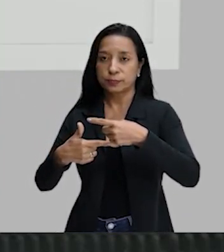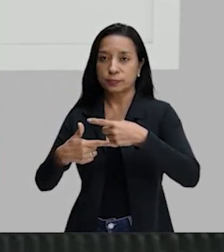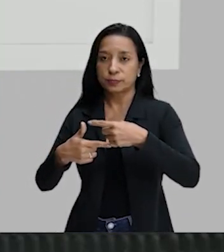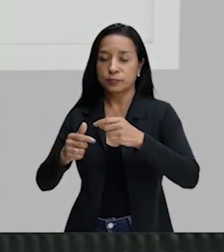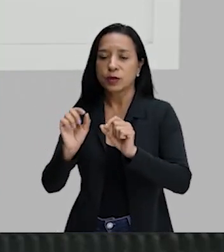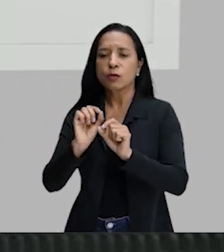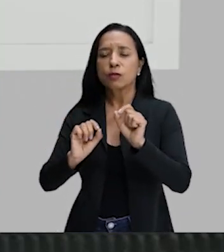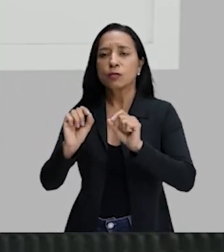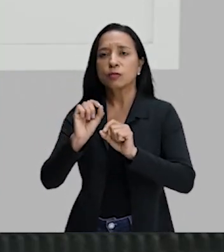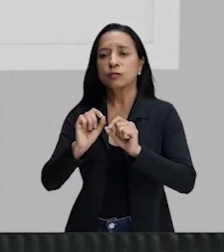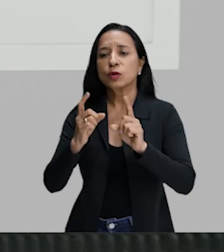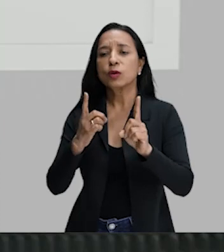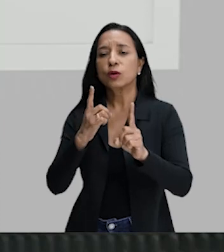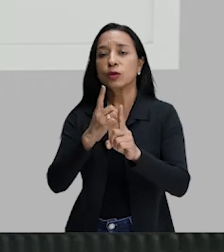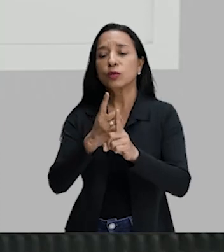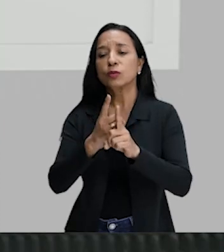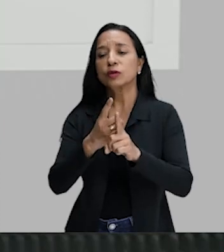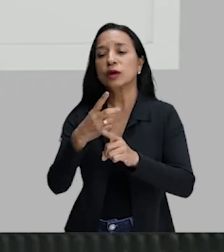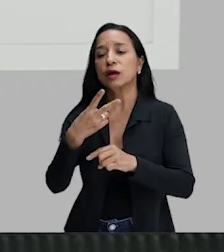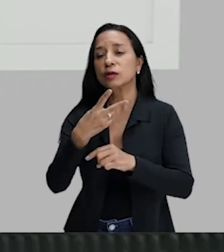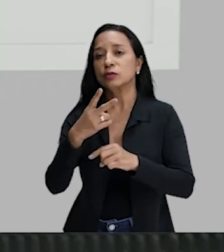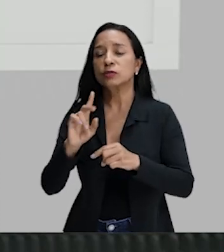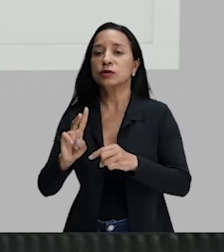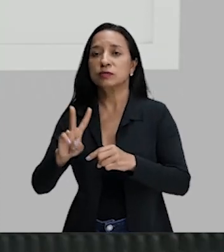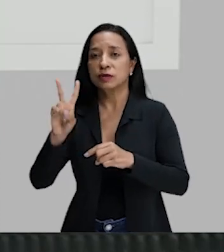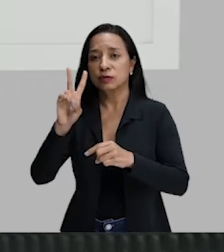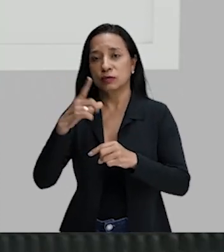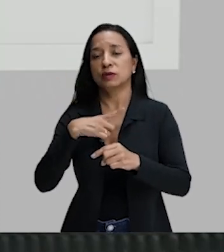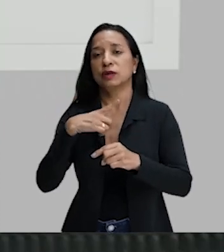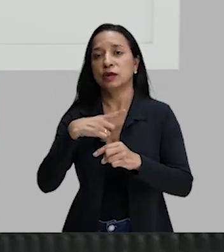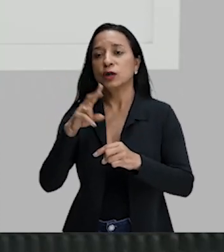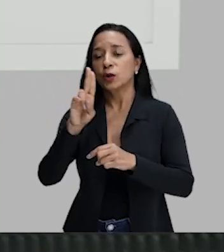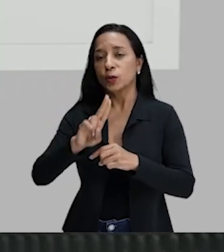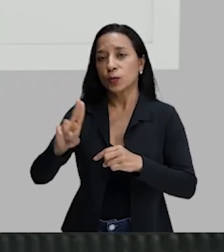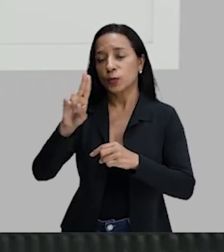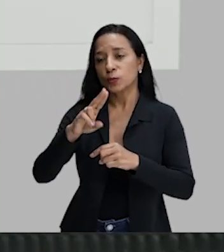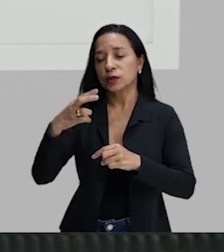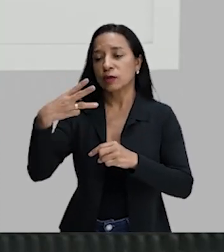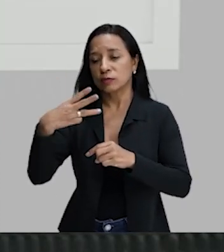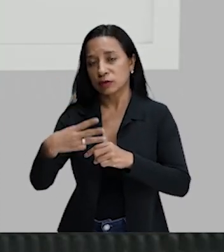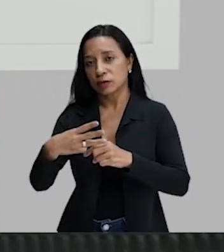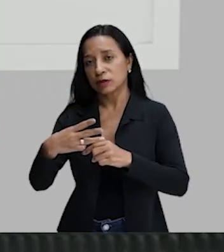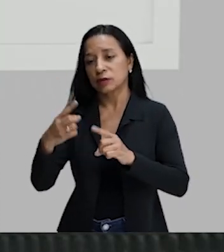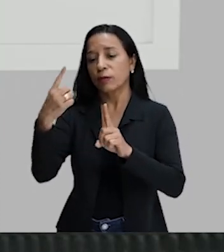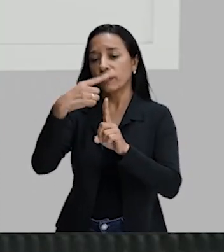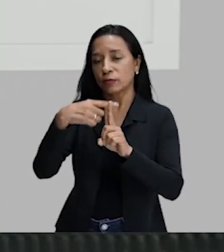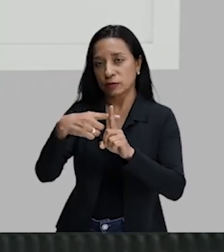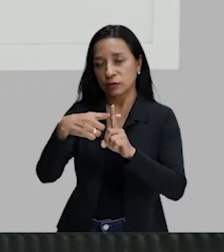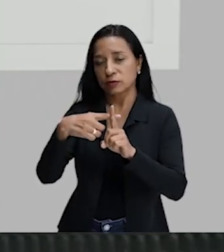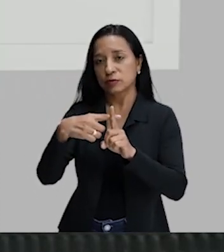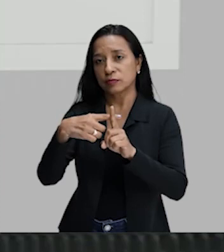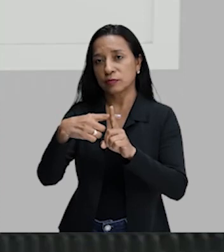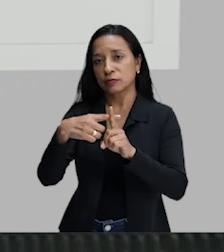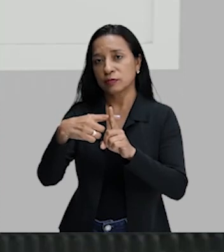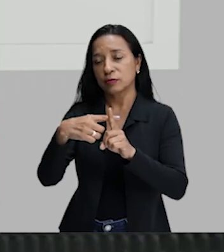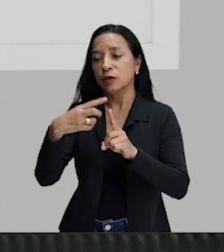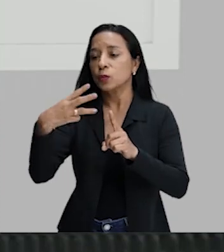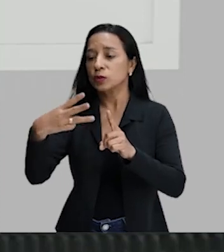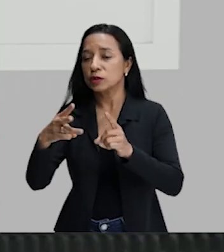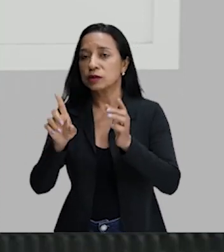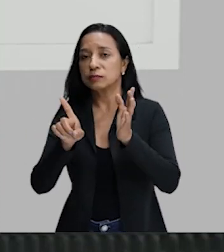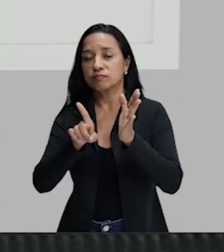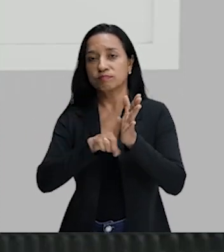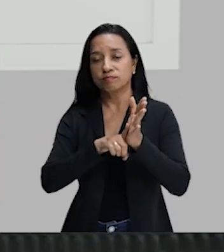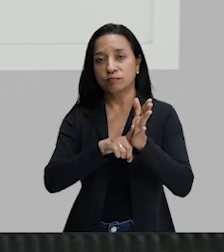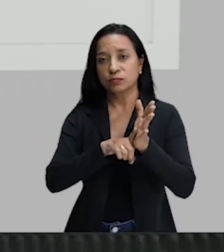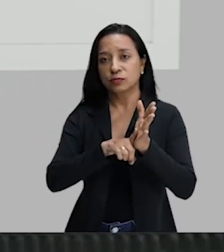Turminha, aí a gente vai encontrar dois valores, que eu tenho que usar esse 3 positivo e o 3 negativo, né? Nós chamamos de x1 e